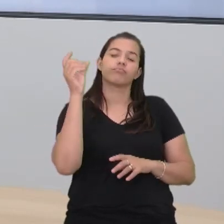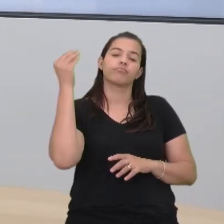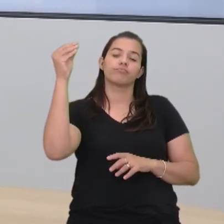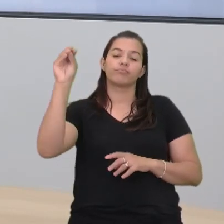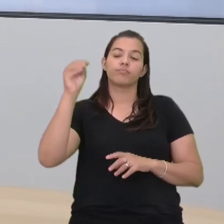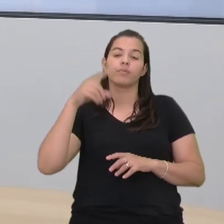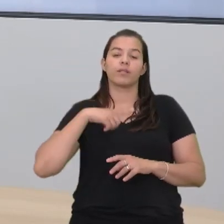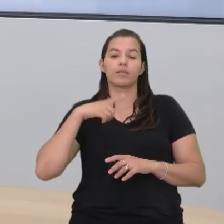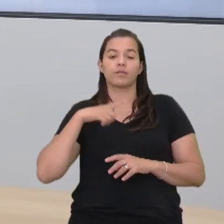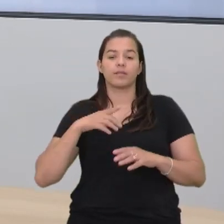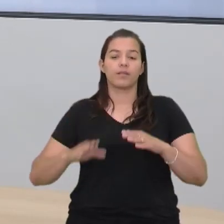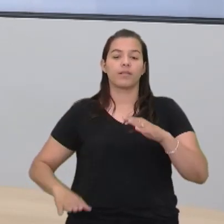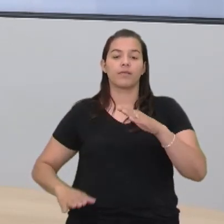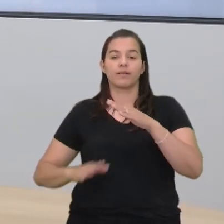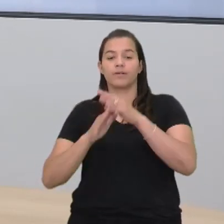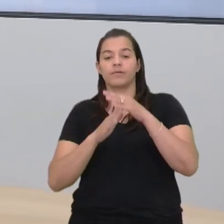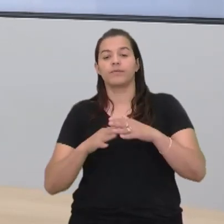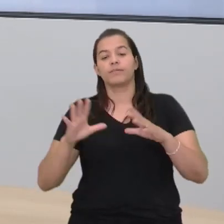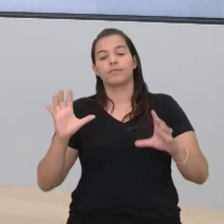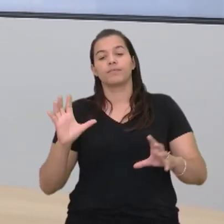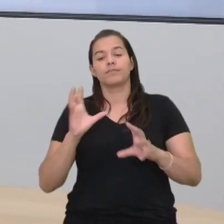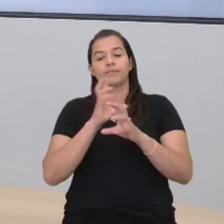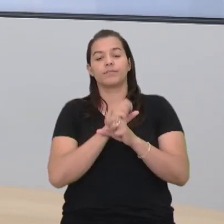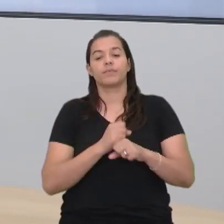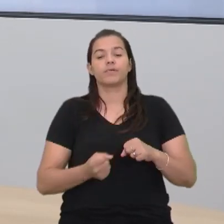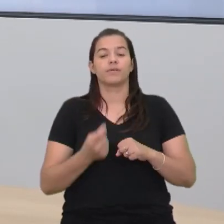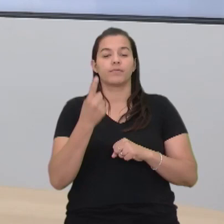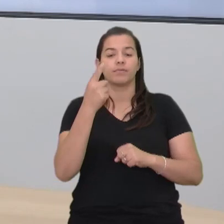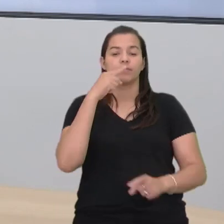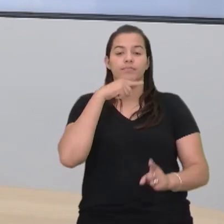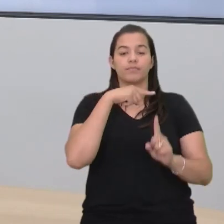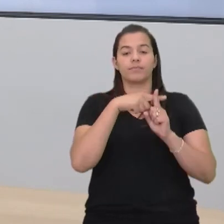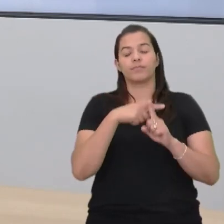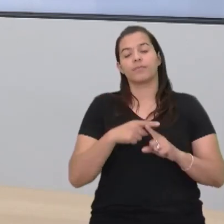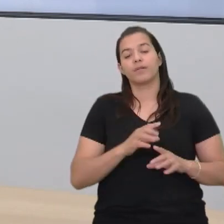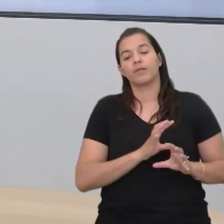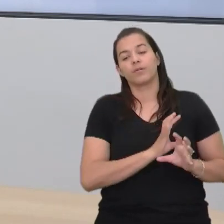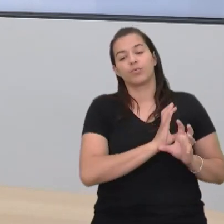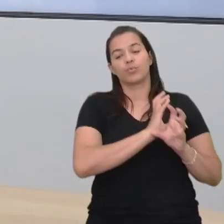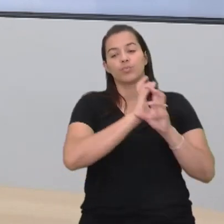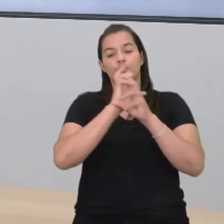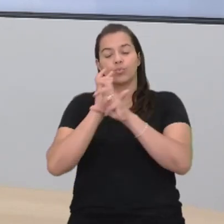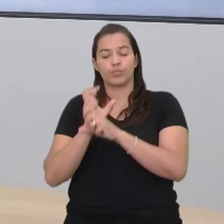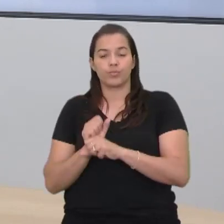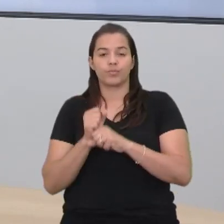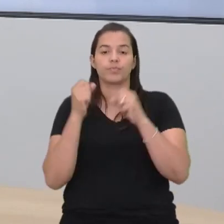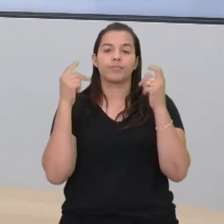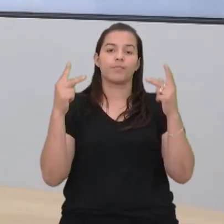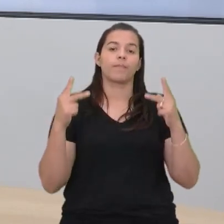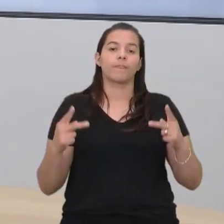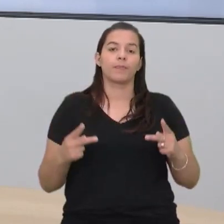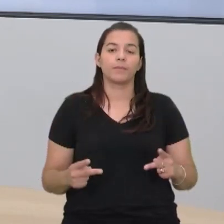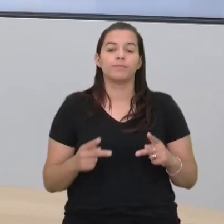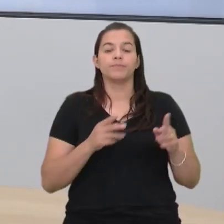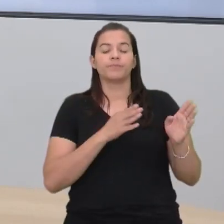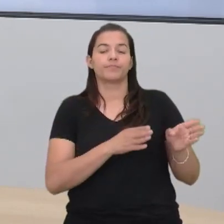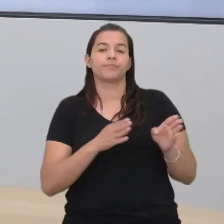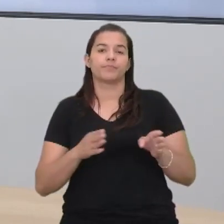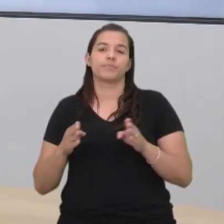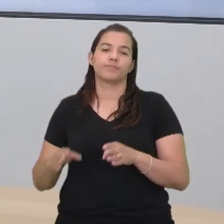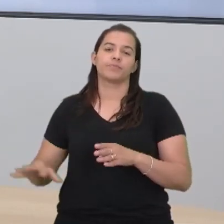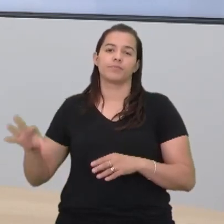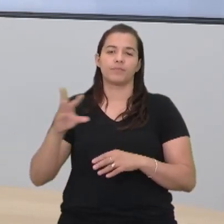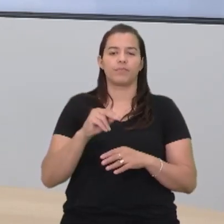vez que meu bichinho bater na frutinha tal, ele vai ganhar um ponto. Então, o meu total, eu faço uma programação, crio o total e faço uma programação